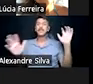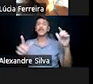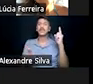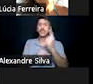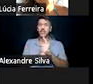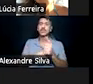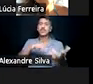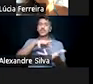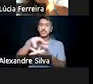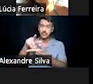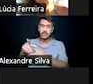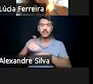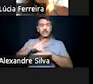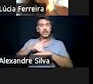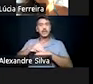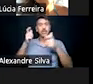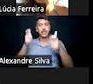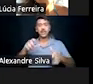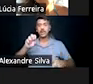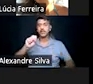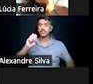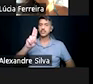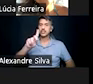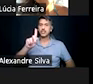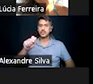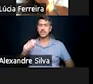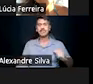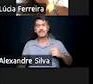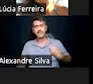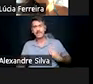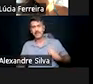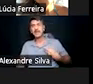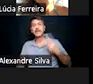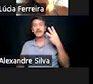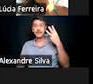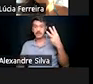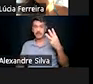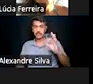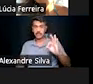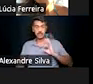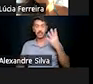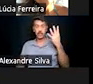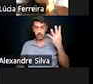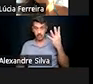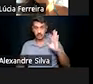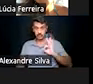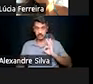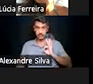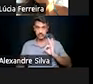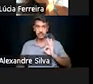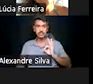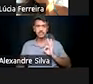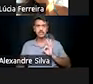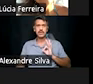dos dinossauros de Souza, houve a presença de 4 policiais, que cercaram